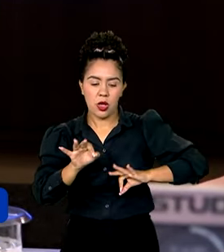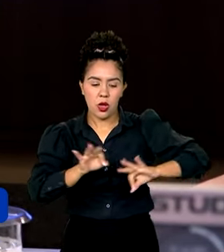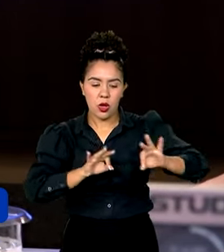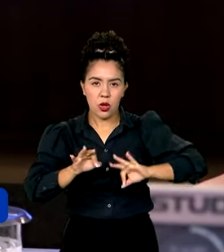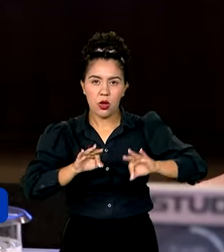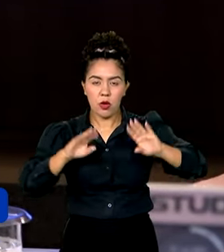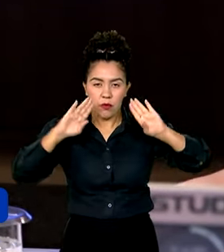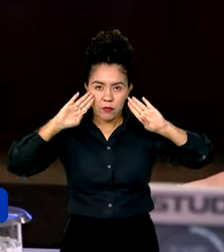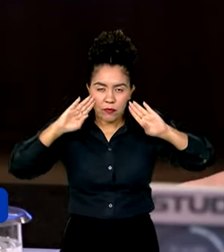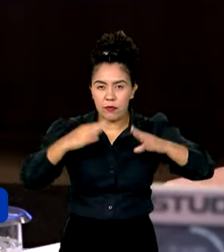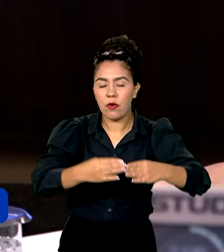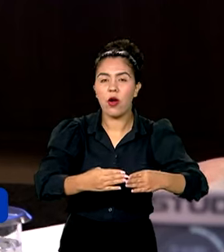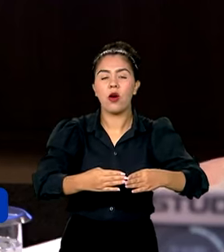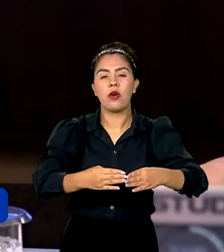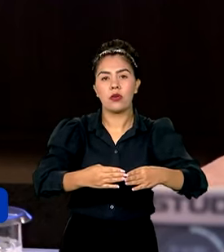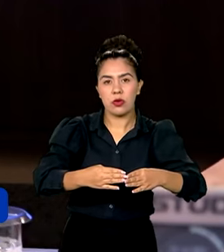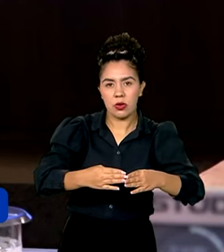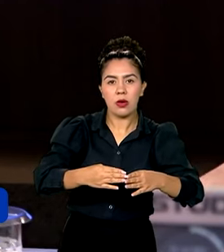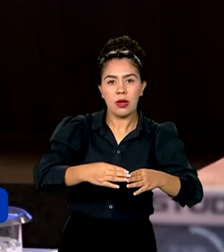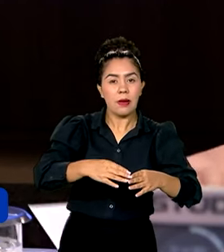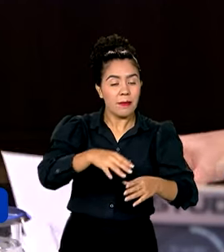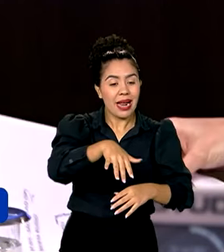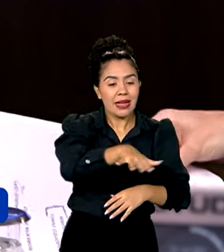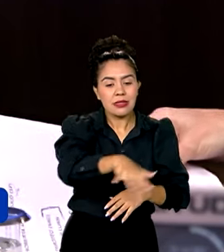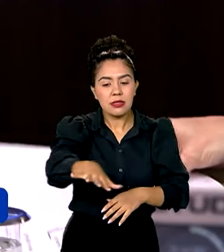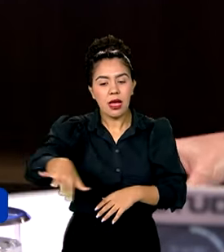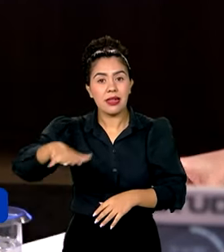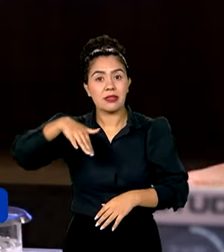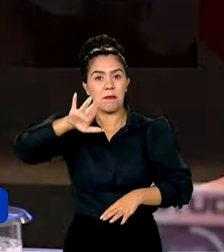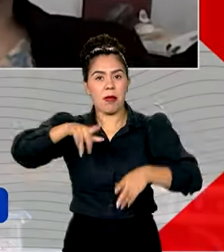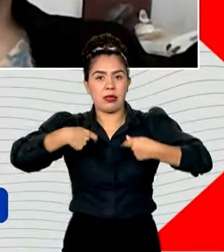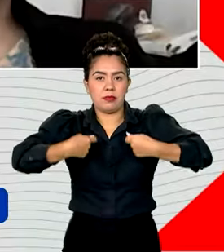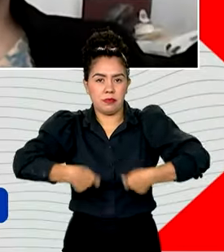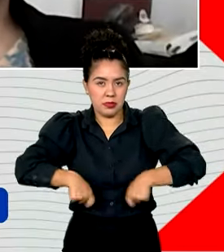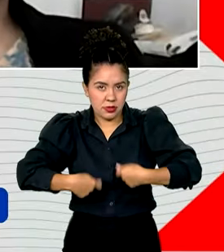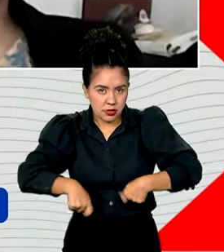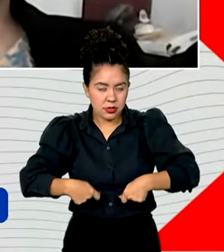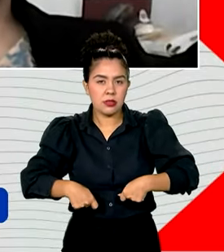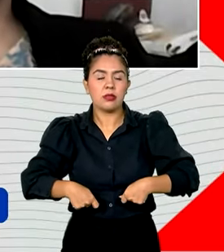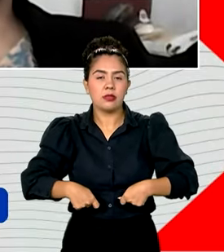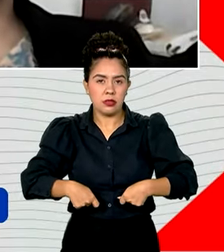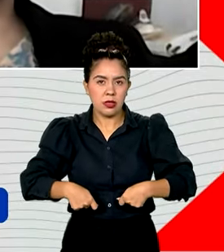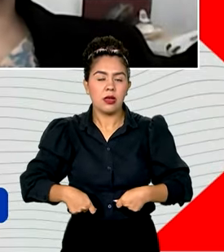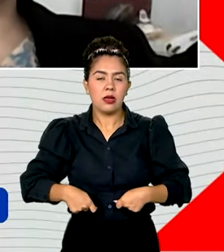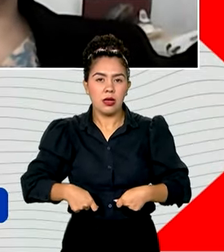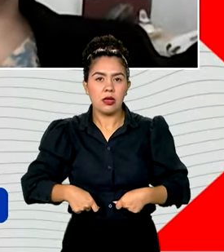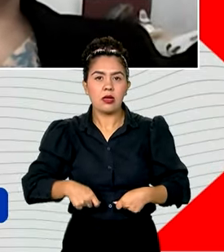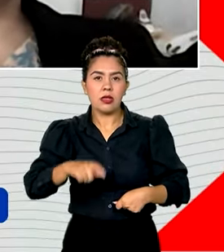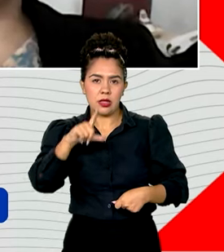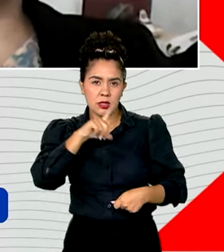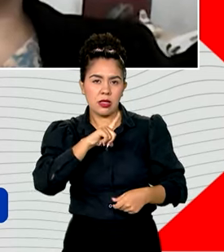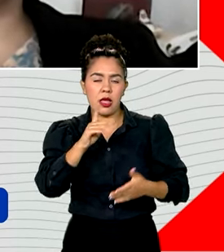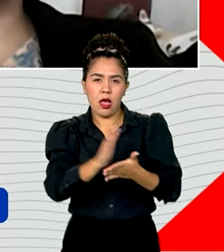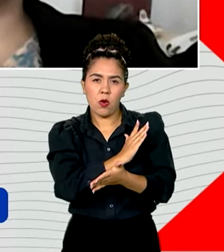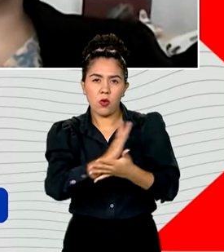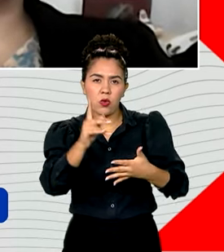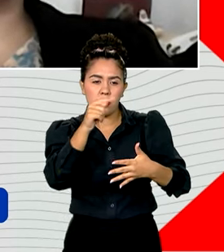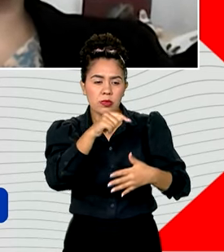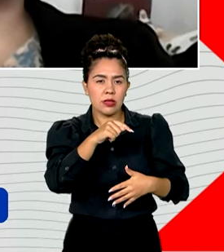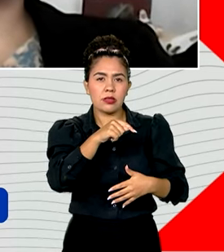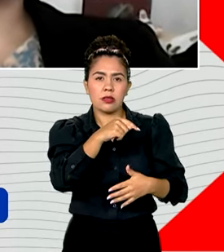especialidades mais demandadas eh e temos um apontamentos importantes sobre a